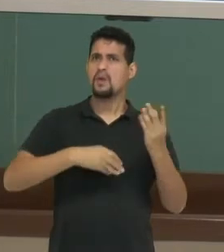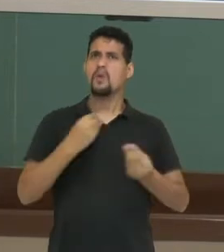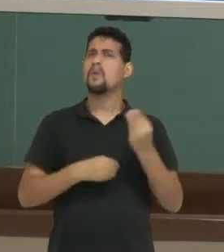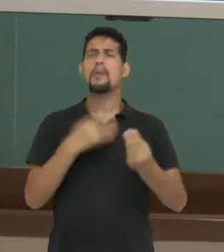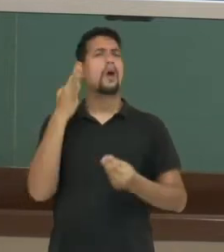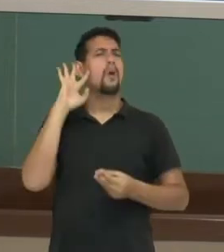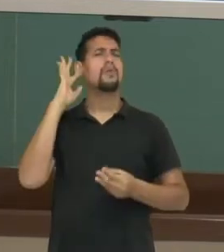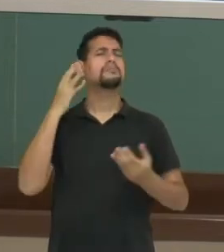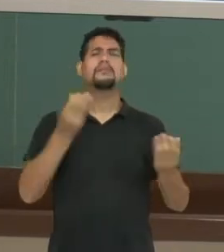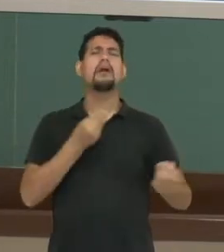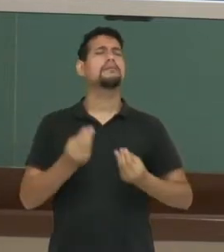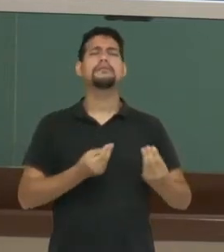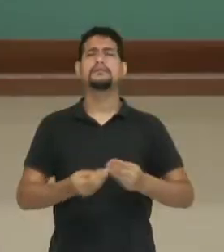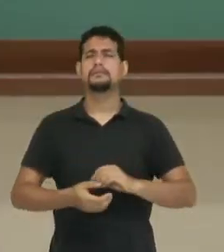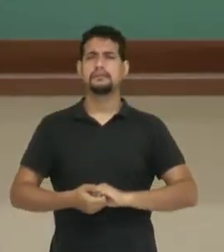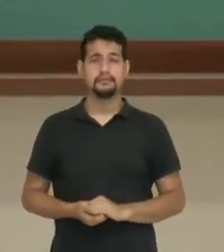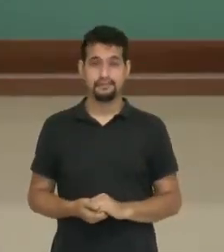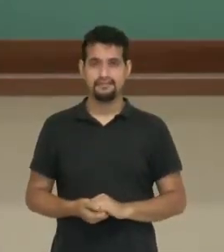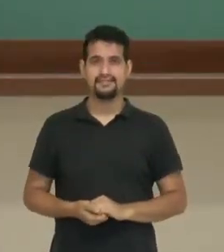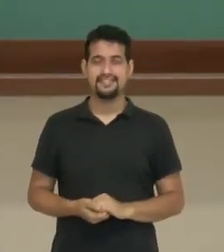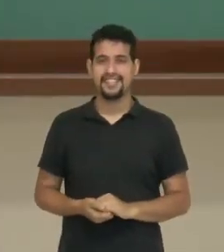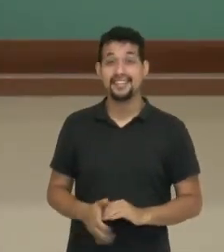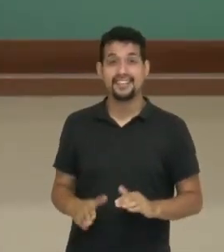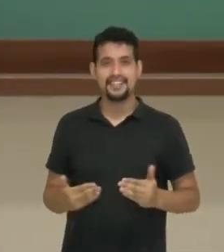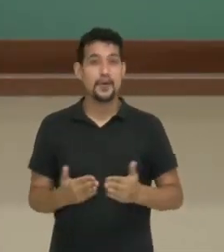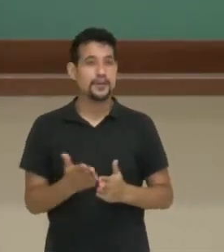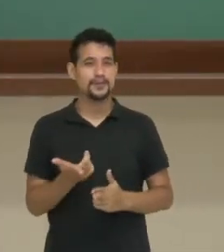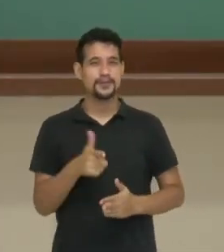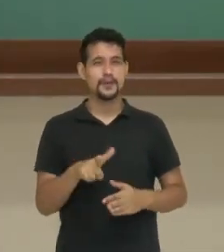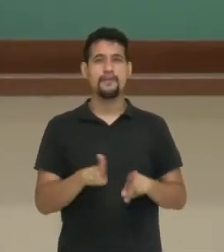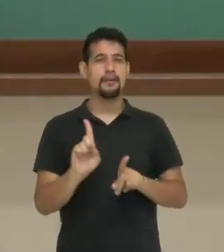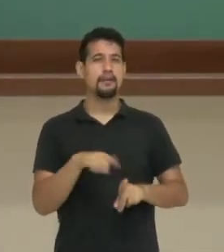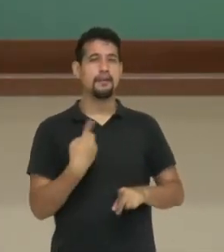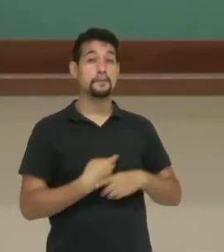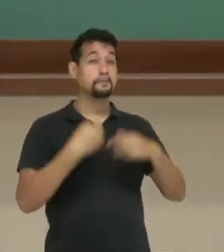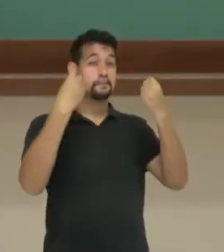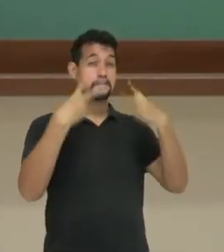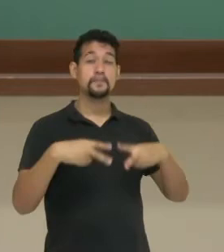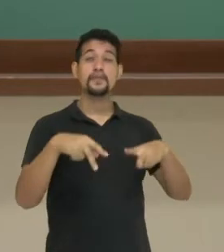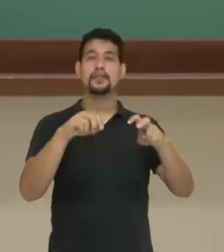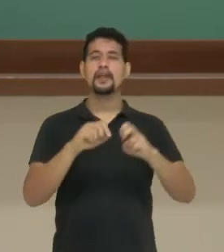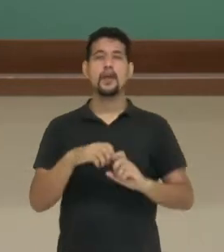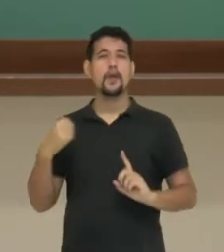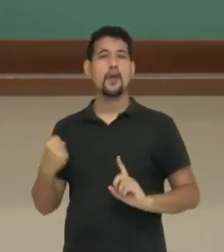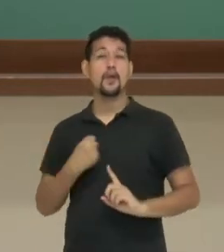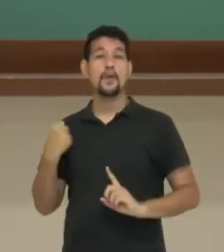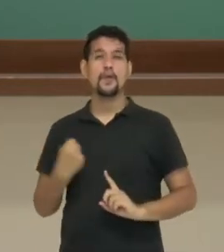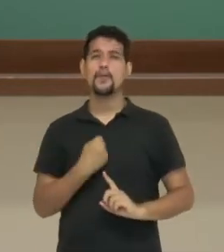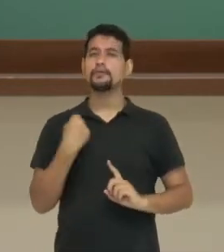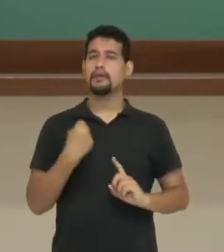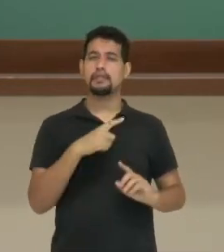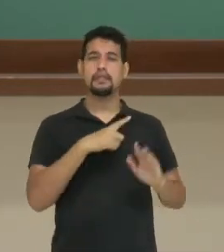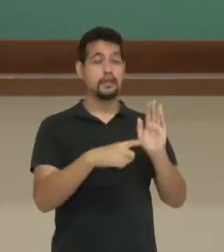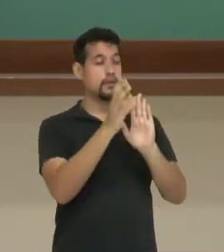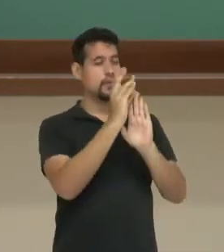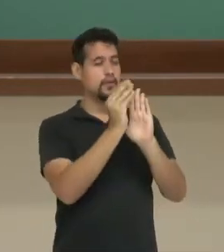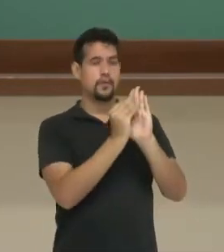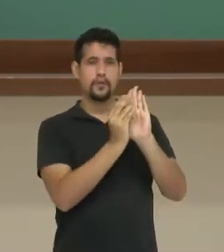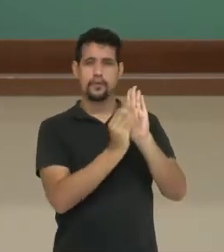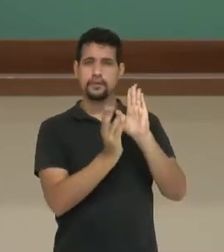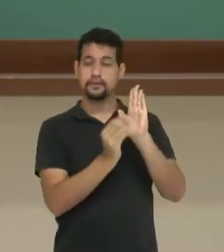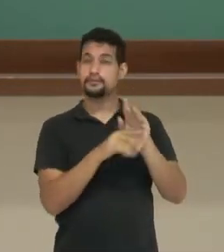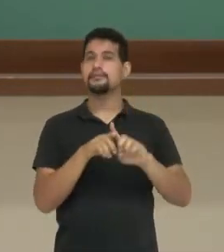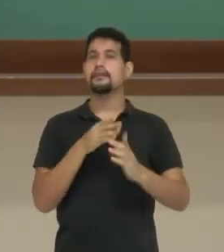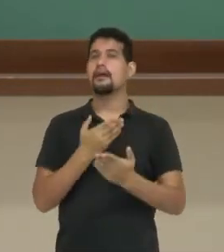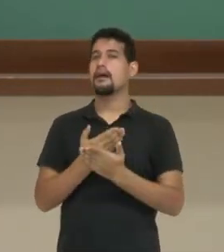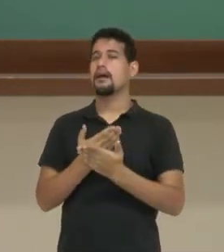acontece essa luta? Então, mais uma vez, estamos falando de lutas como conteúdo nas aulas de